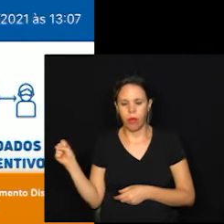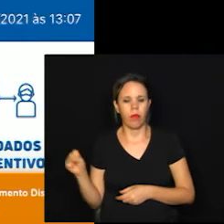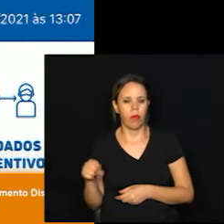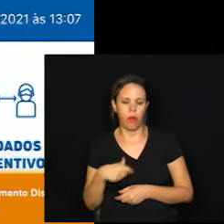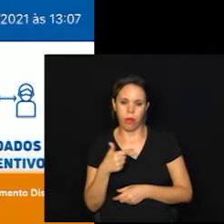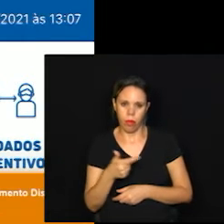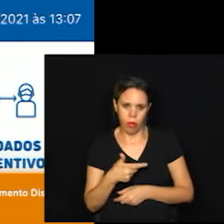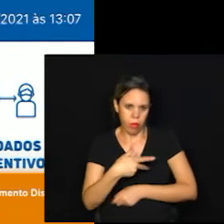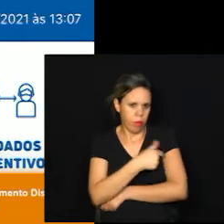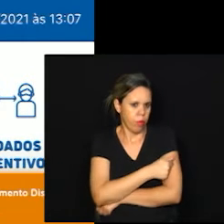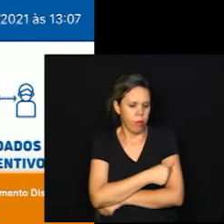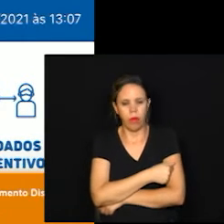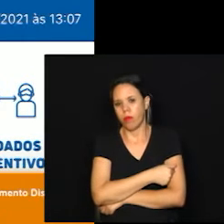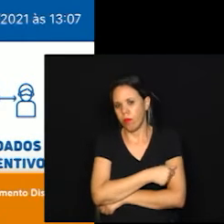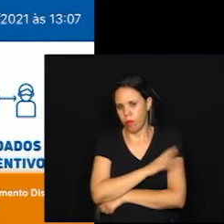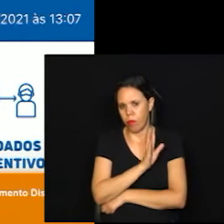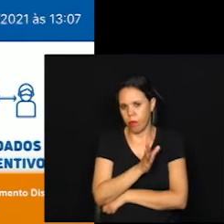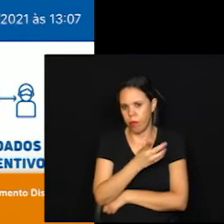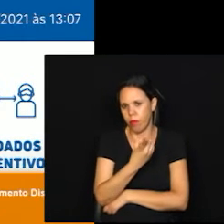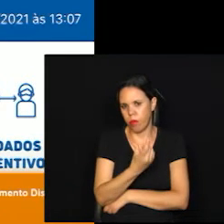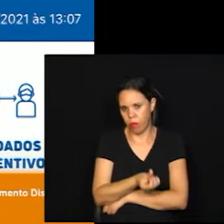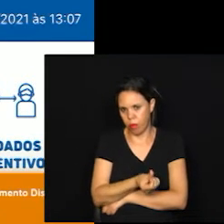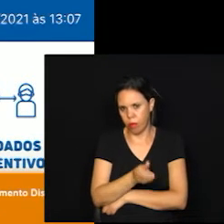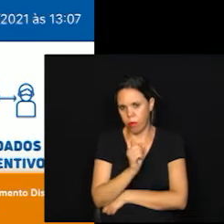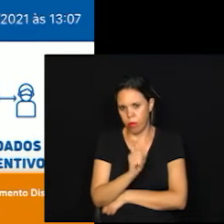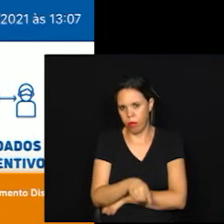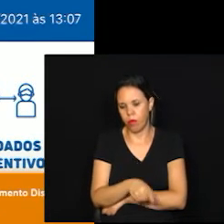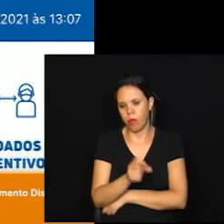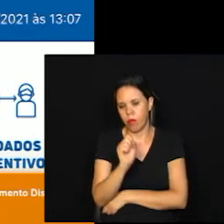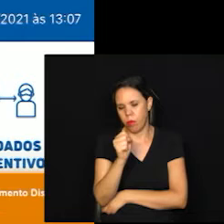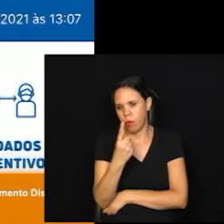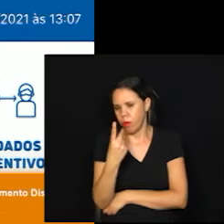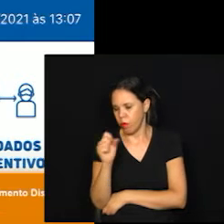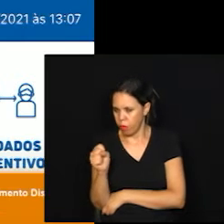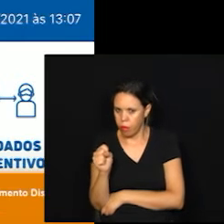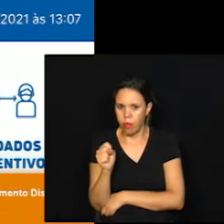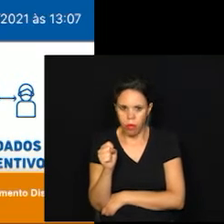58.738, e a segunda dose já estão imunizadas